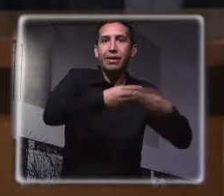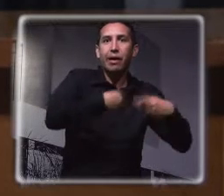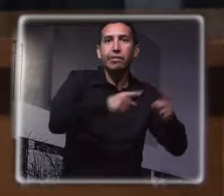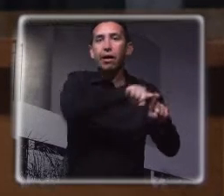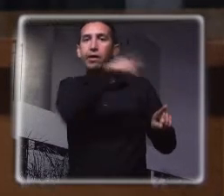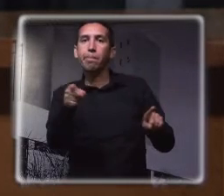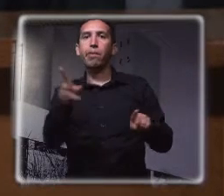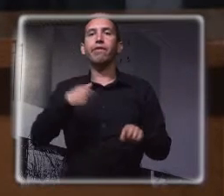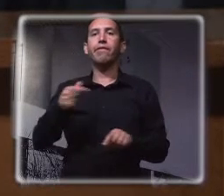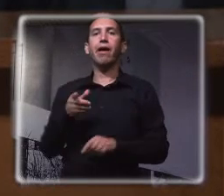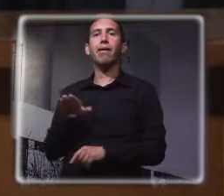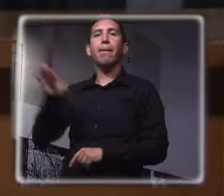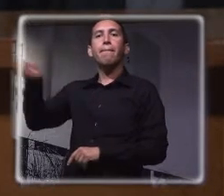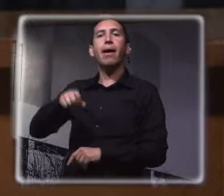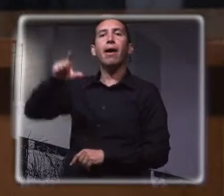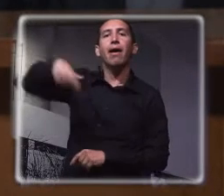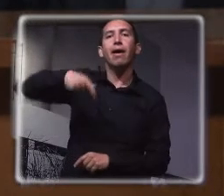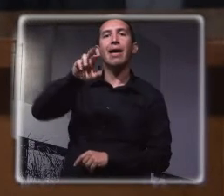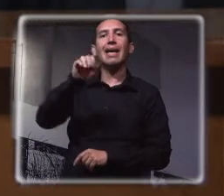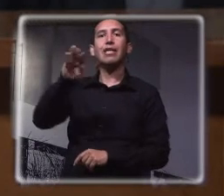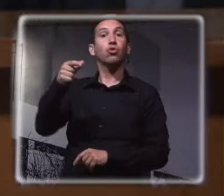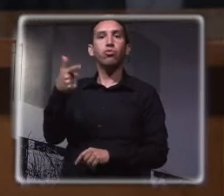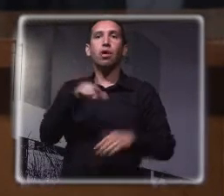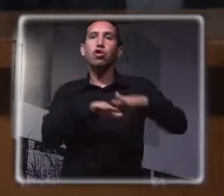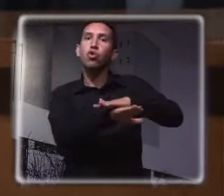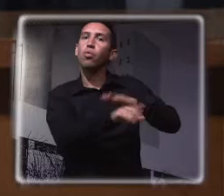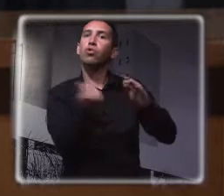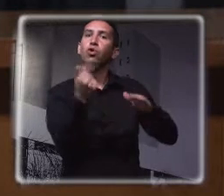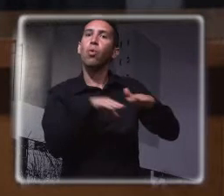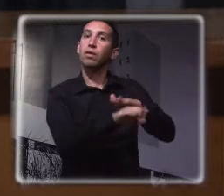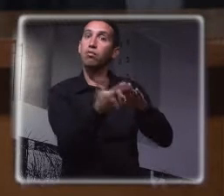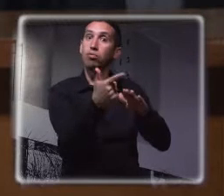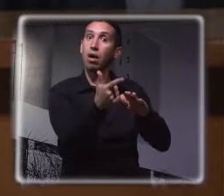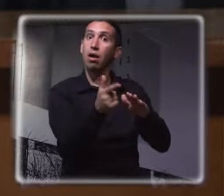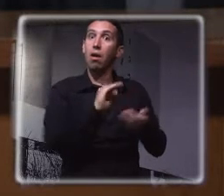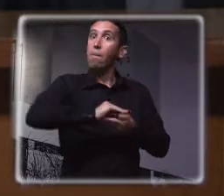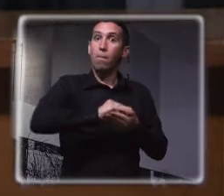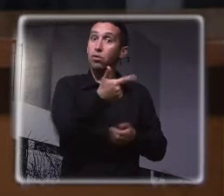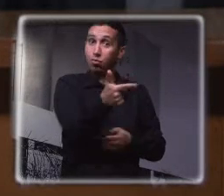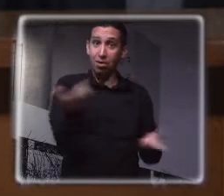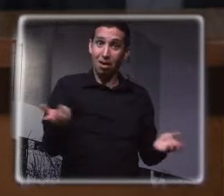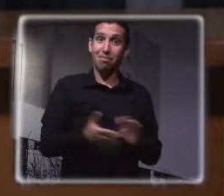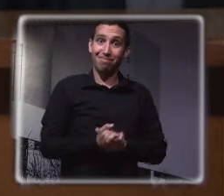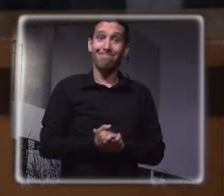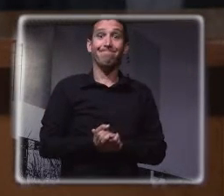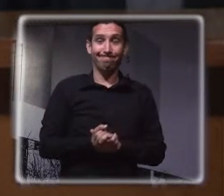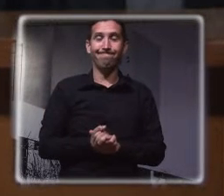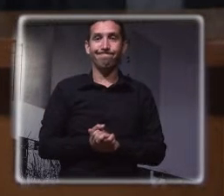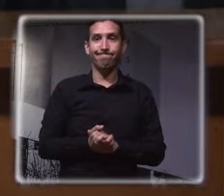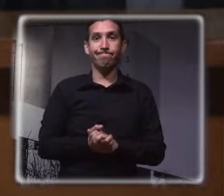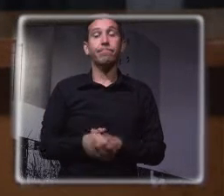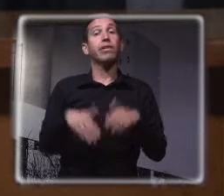elas vão até o mercado de crédito. Elas não têm uma reserva de emergência, elas não têm uma poupança que possa suprir essa